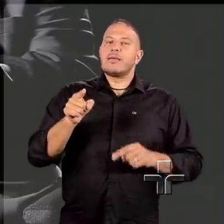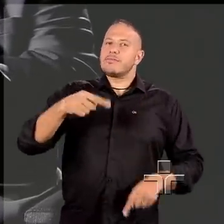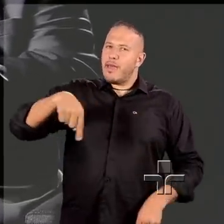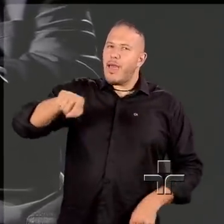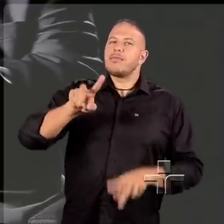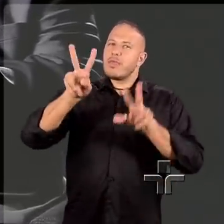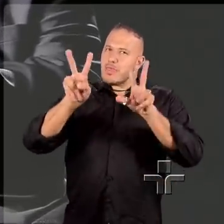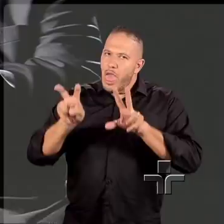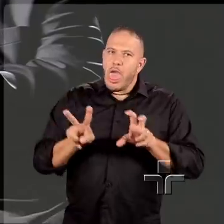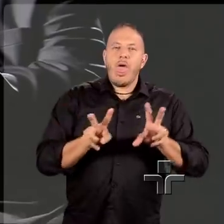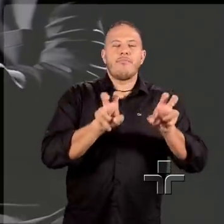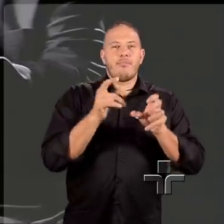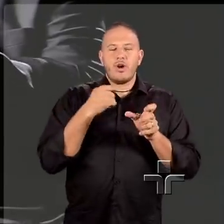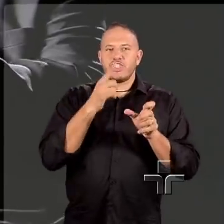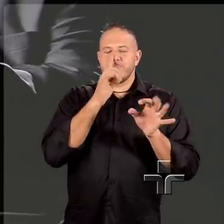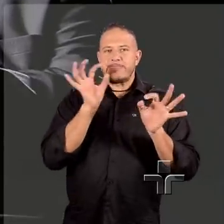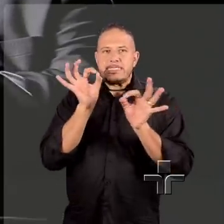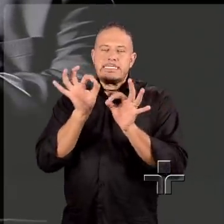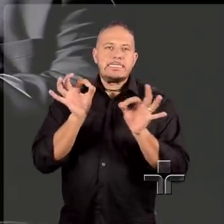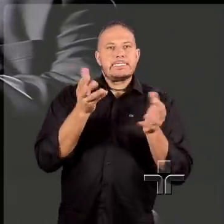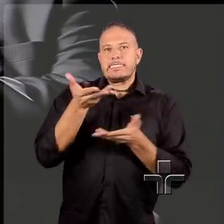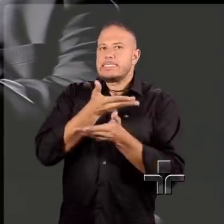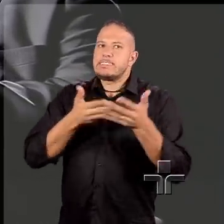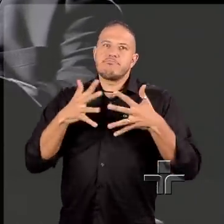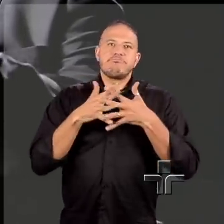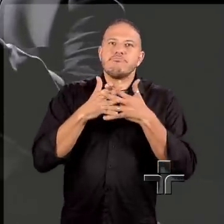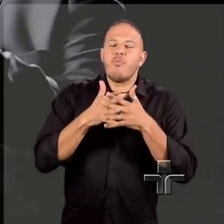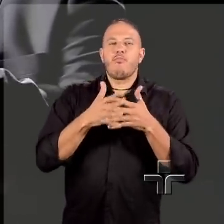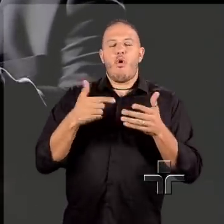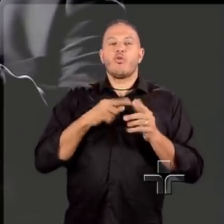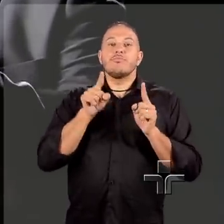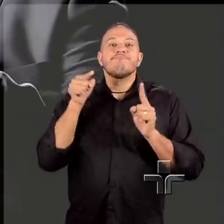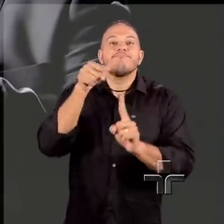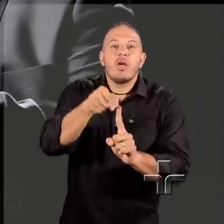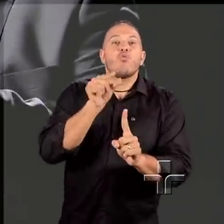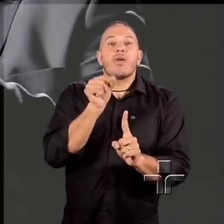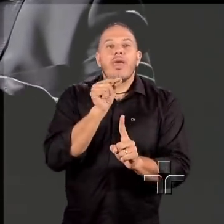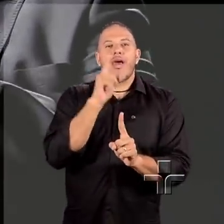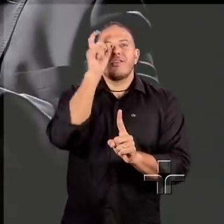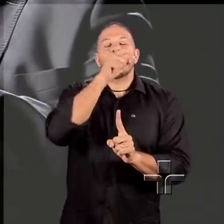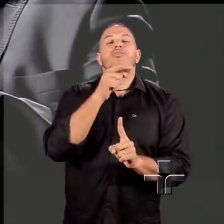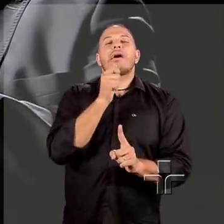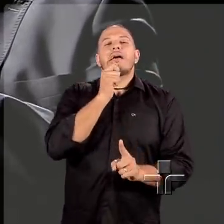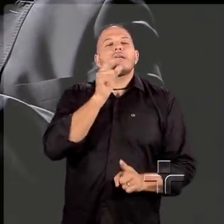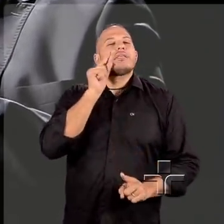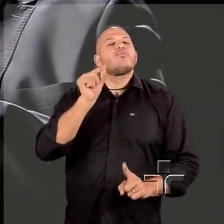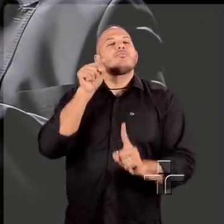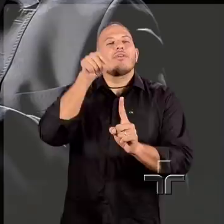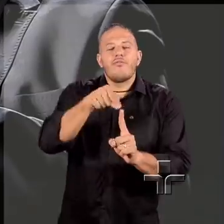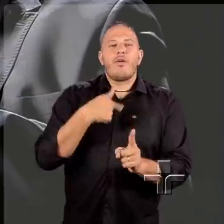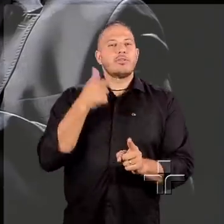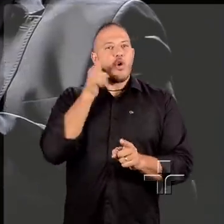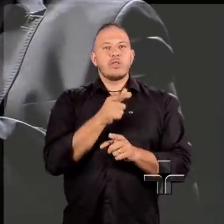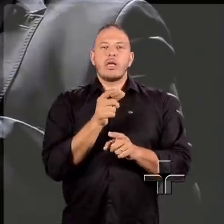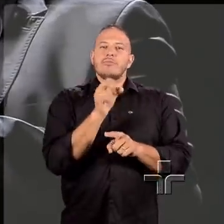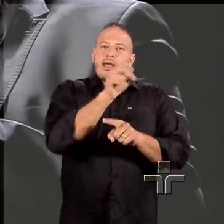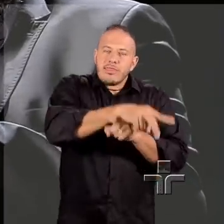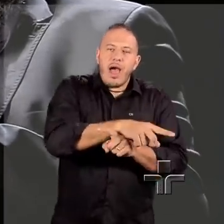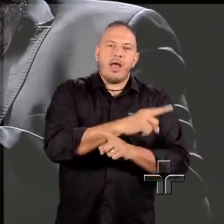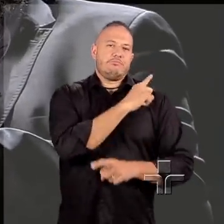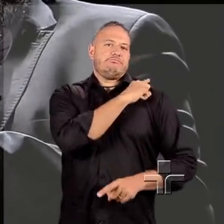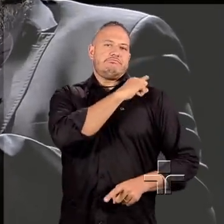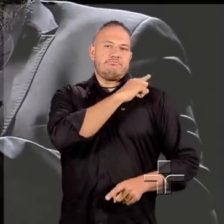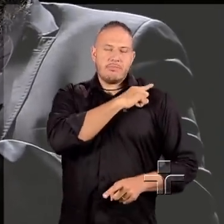fato, podem desviar o olhar em relação àquilo que é central. Nossa dificuldade ainda em relação ao acesso ao ensino médio e